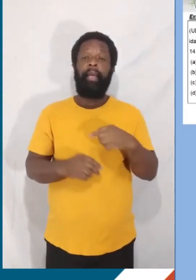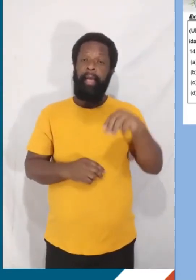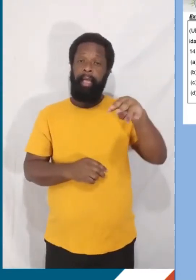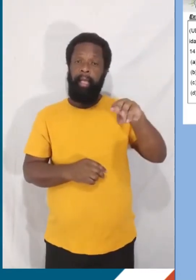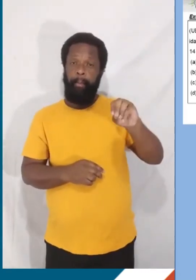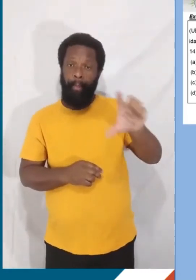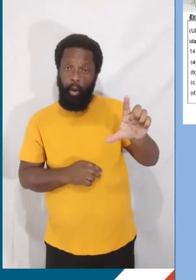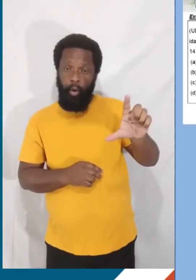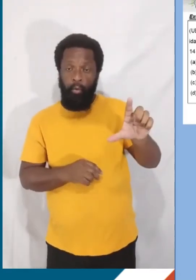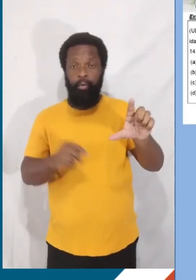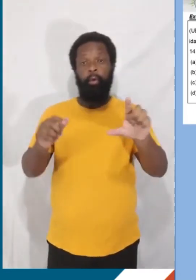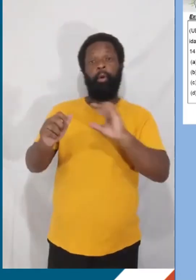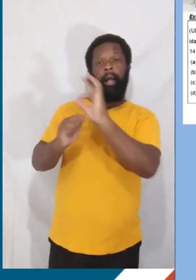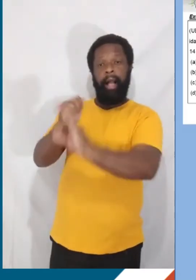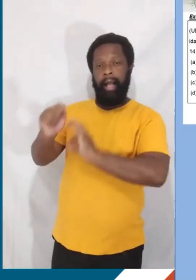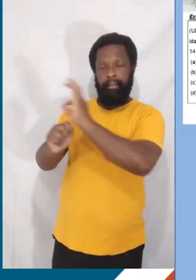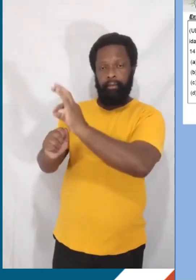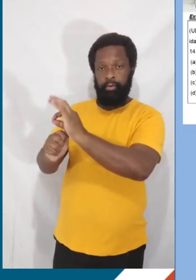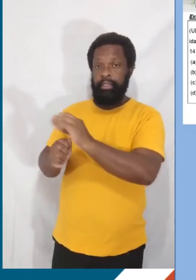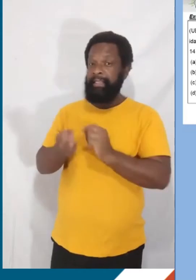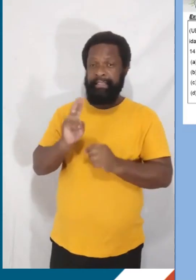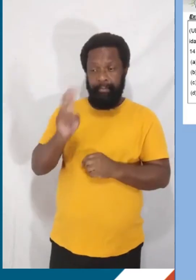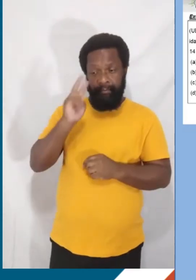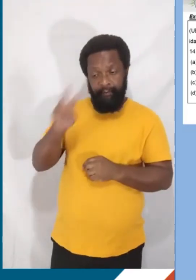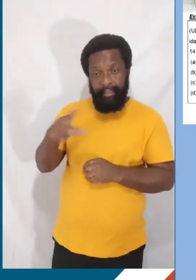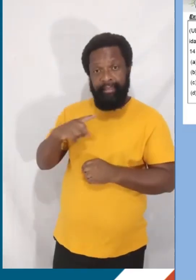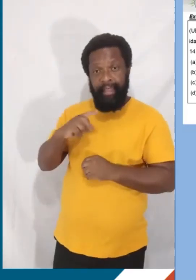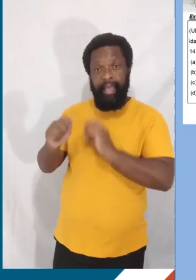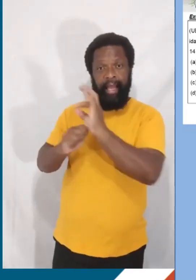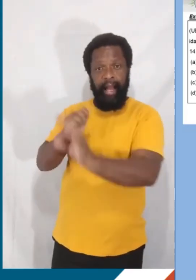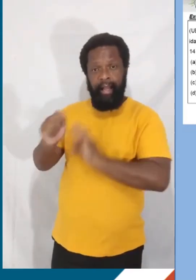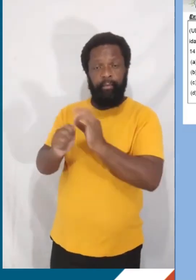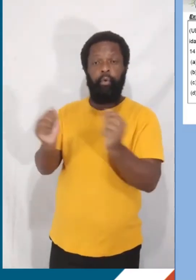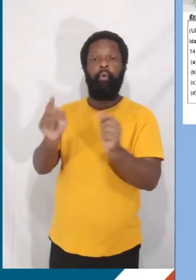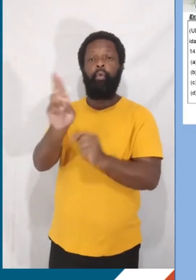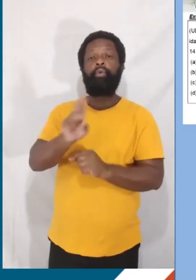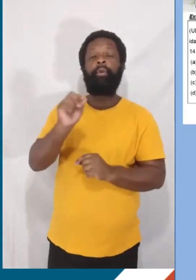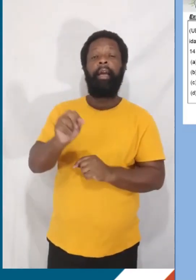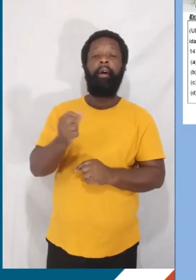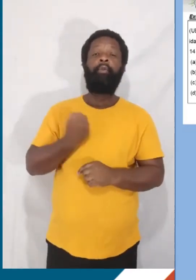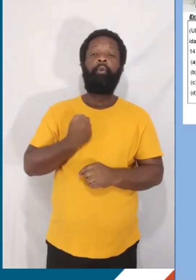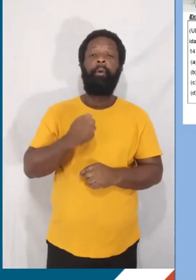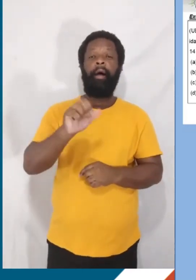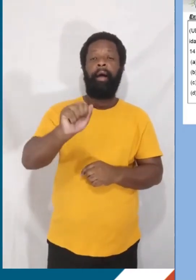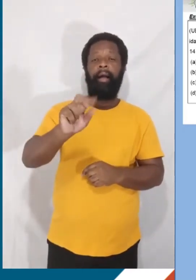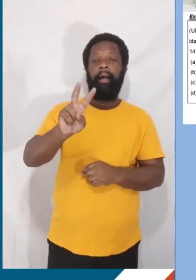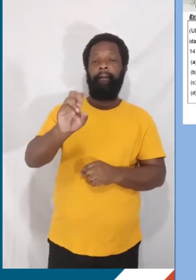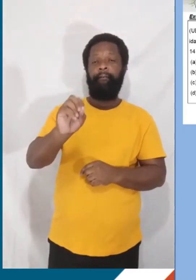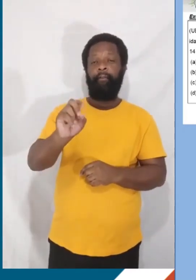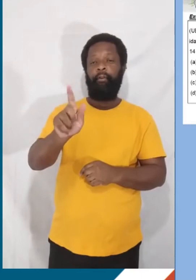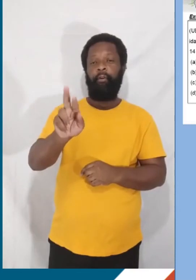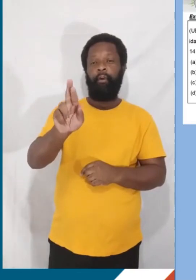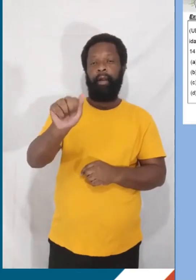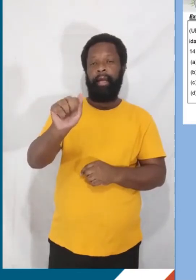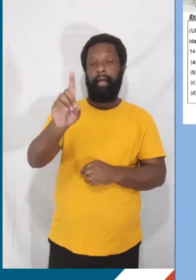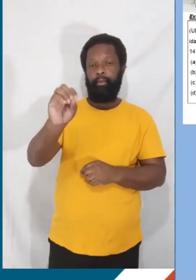está associando aí mols com átomos. Então, sempre que tiver alguma coisa de átomos, gente, a gente associa a constante de Avogadro. Então, nessa proporção, a